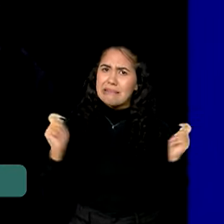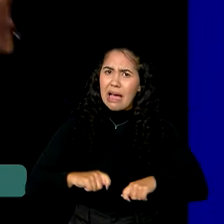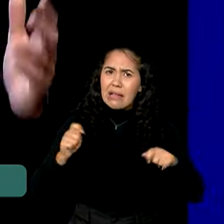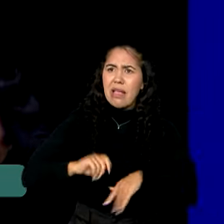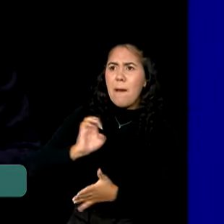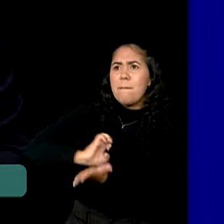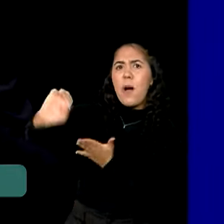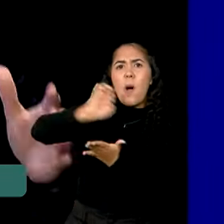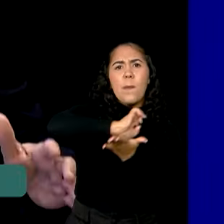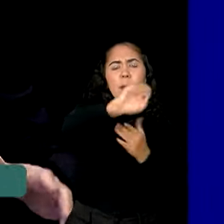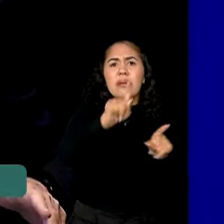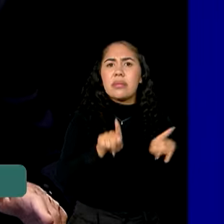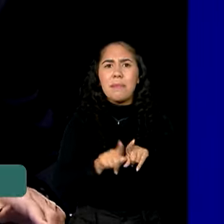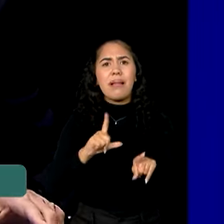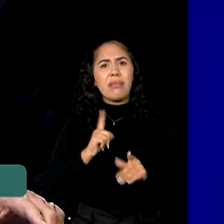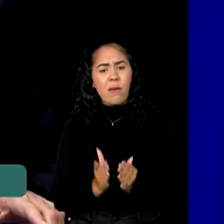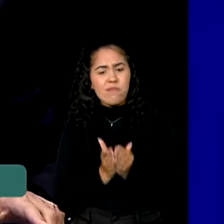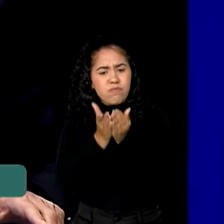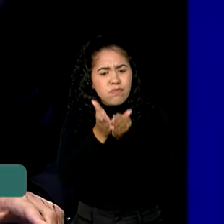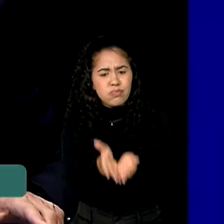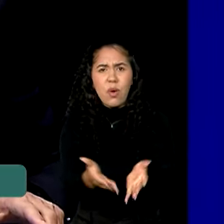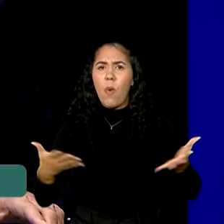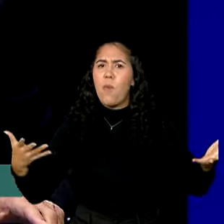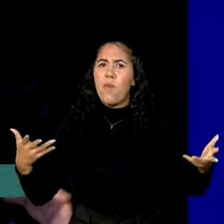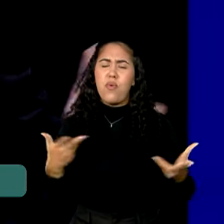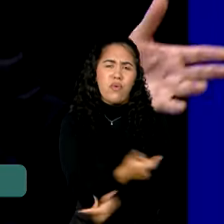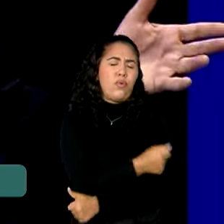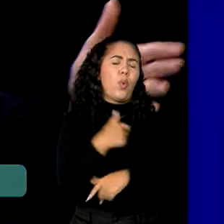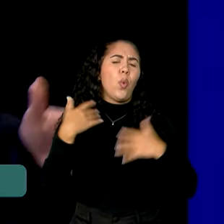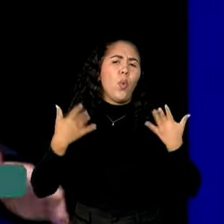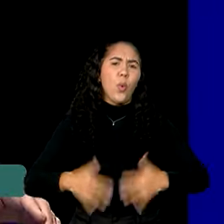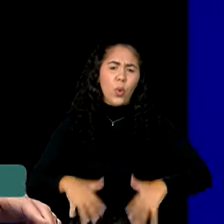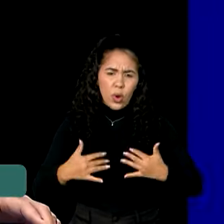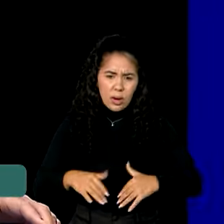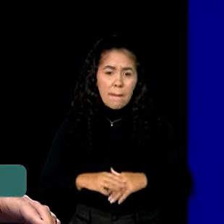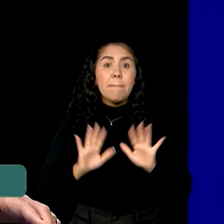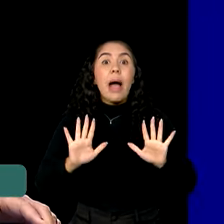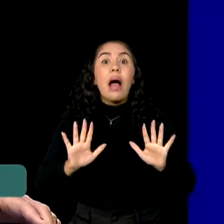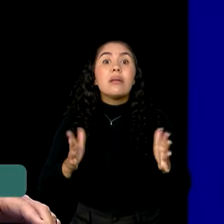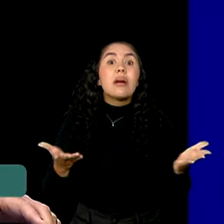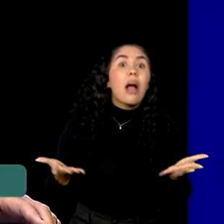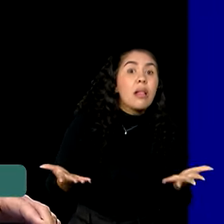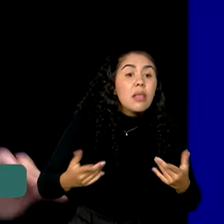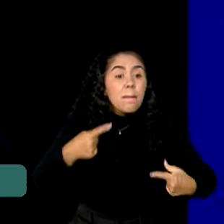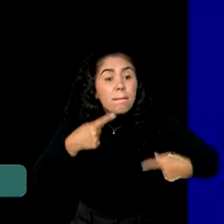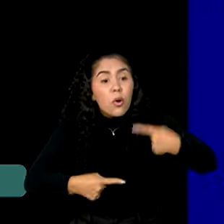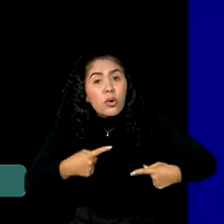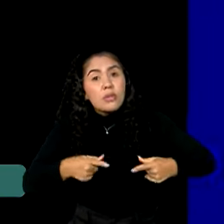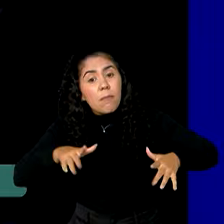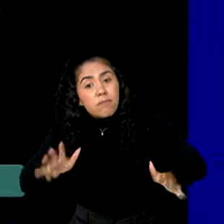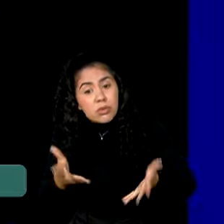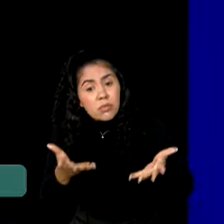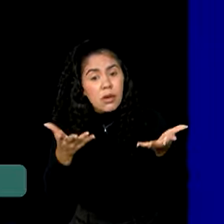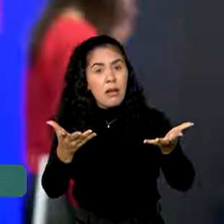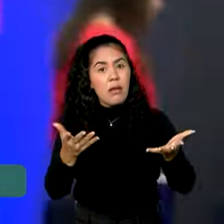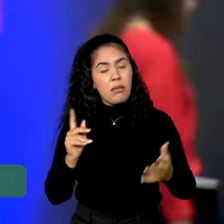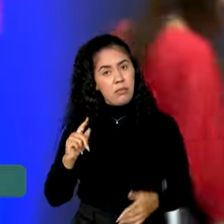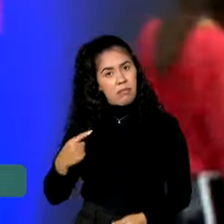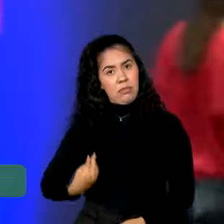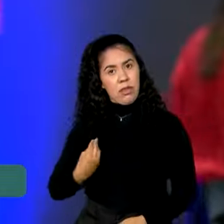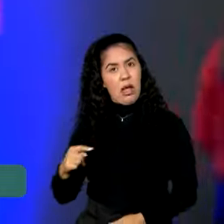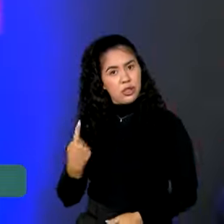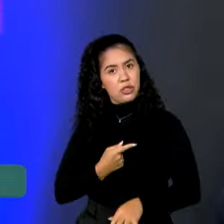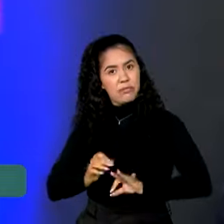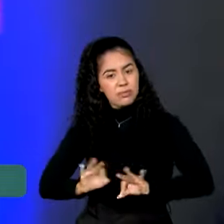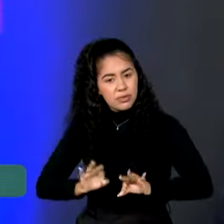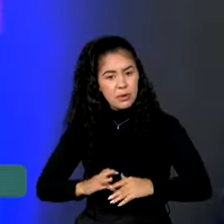um porto seco extraordinária do ponto de vista do comércio exterior. Mas cadê a política para que isso aconteça? Está aqui, estamos fazendo. Há